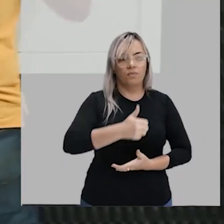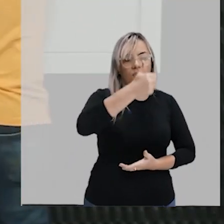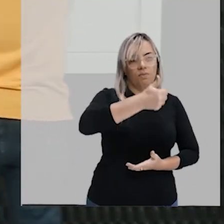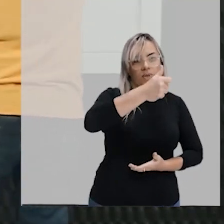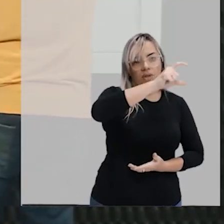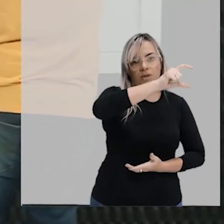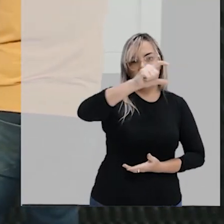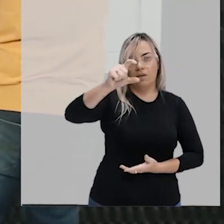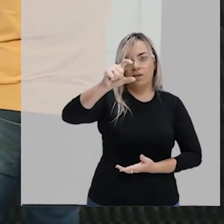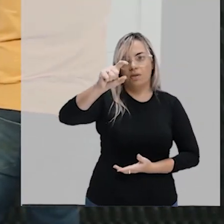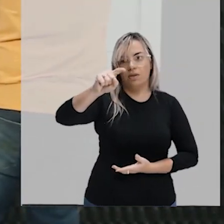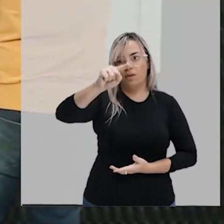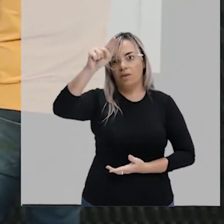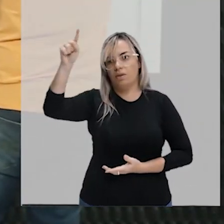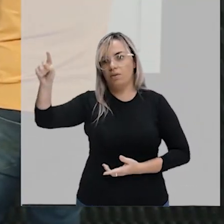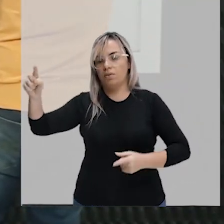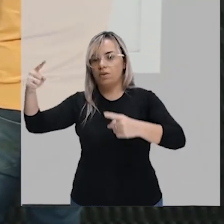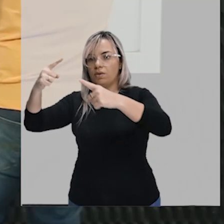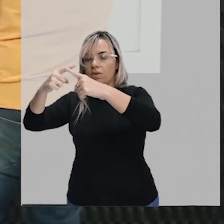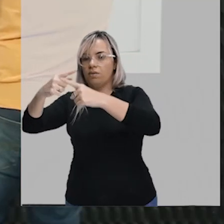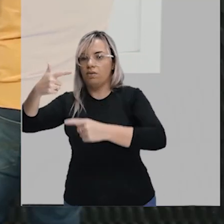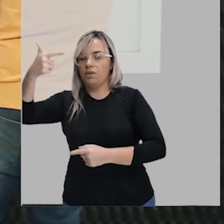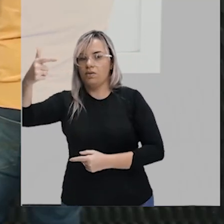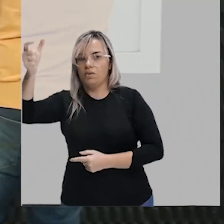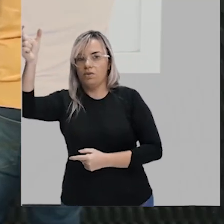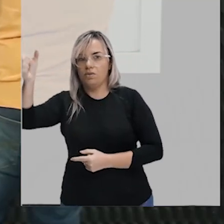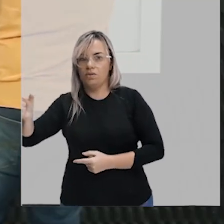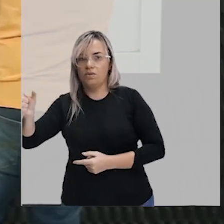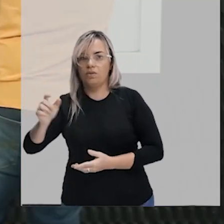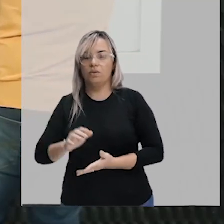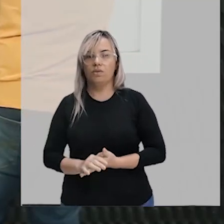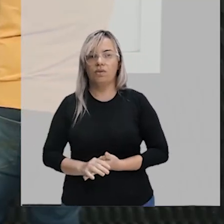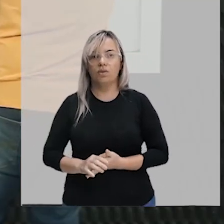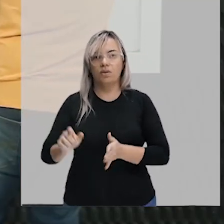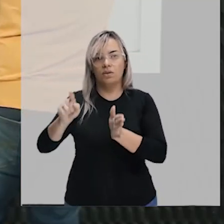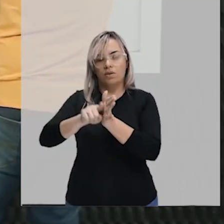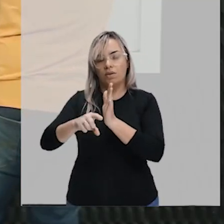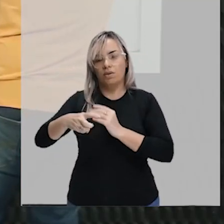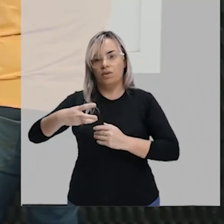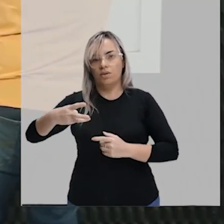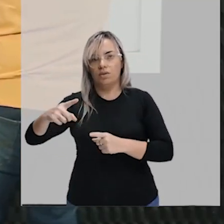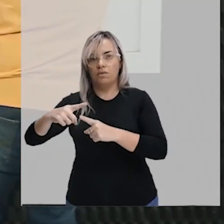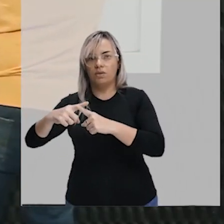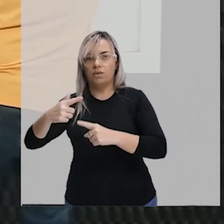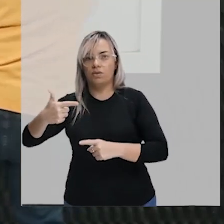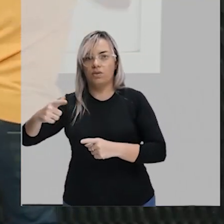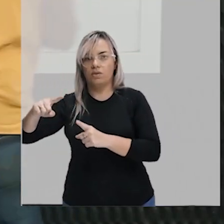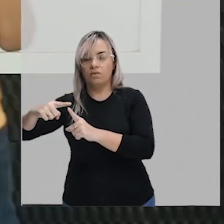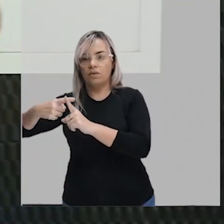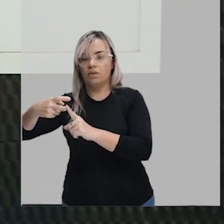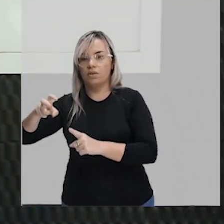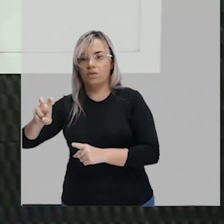segunda coluna. Menos 3 vezes 2, mais 5 vezes 4.